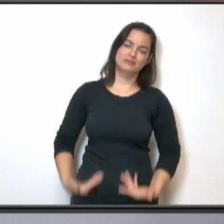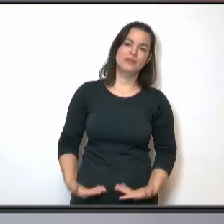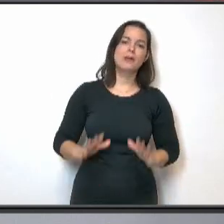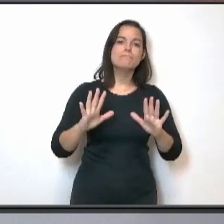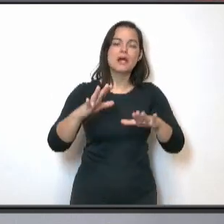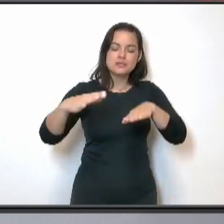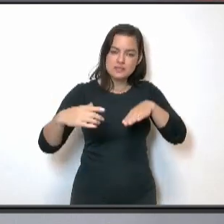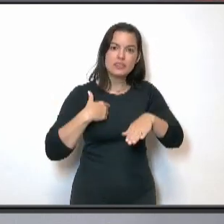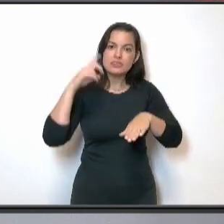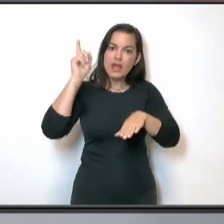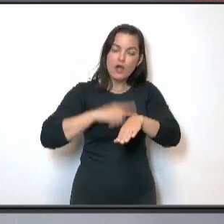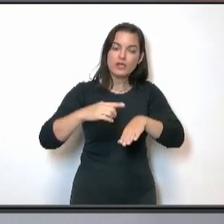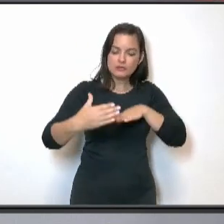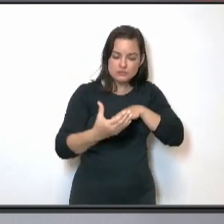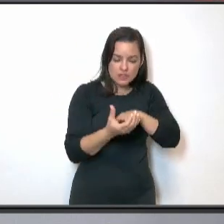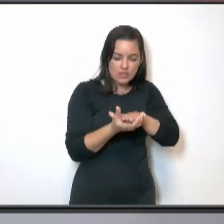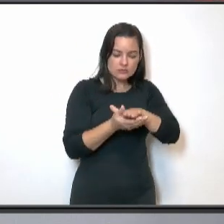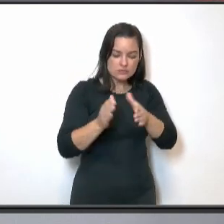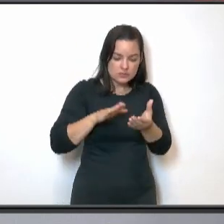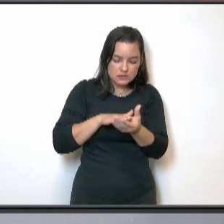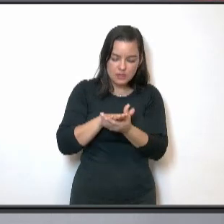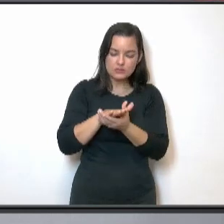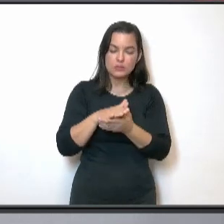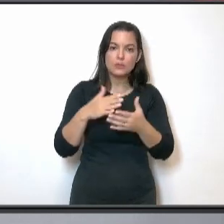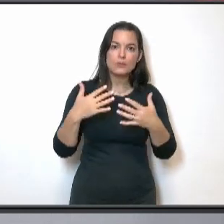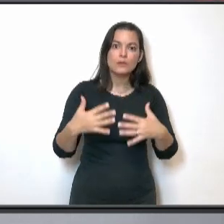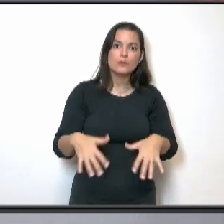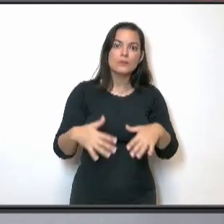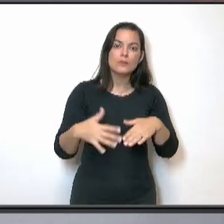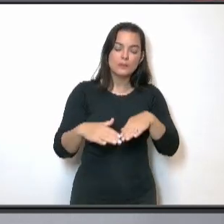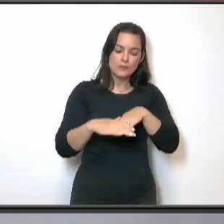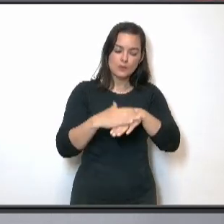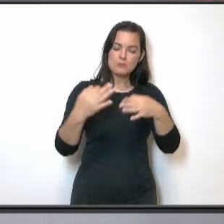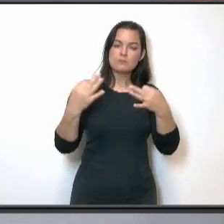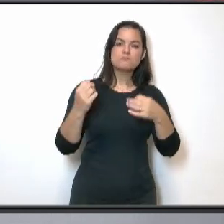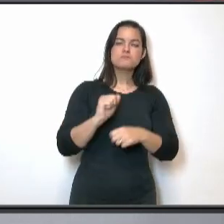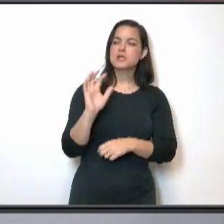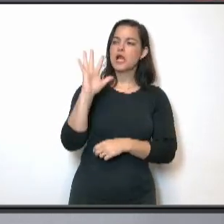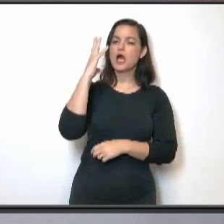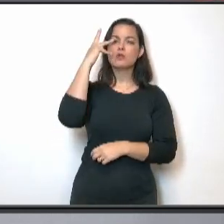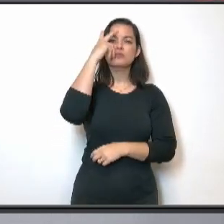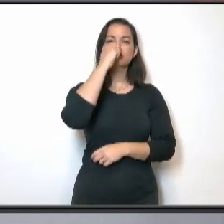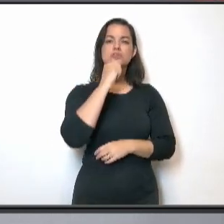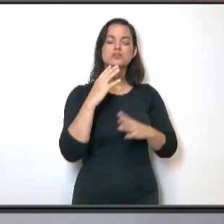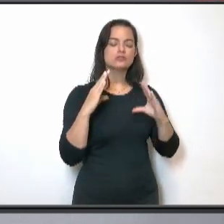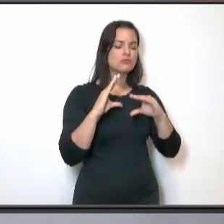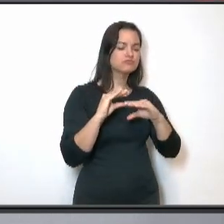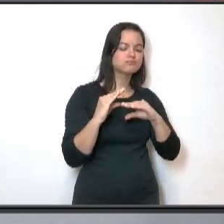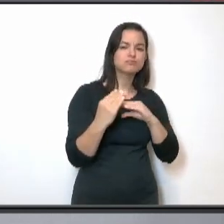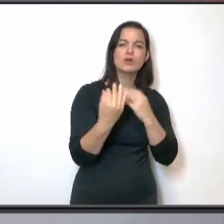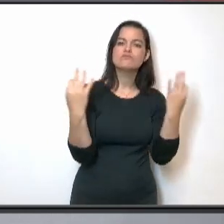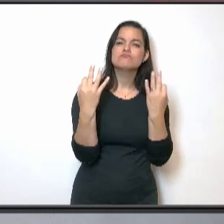Eu já comprei muito sapato daquela época para cá, mas nunca eu tive um sapato tão caro, tão bonito, tão confortável igual aquele. E quando eu lembro